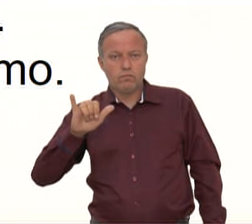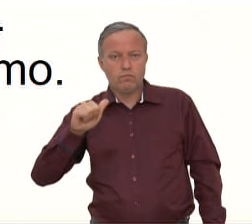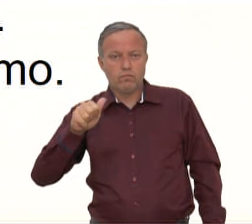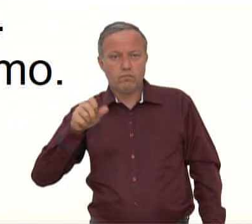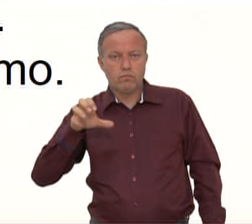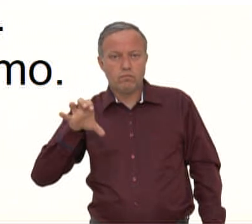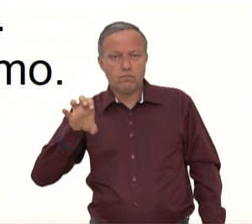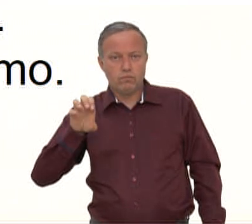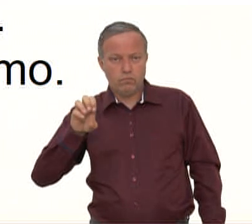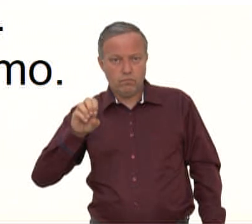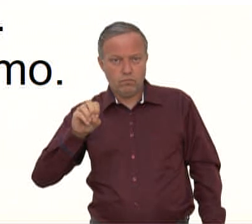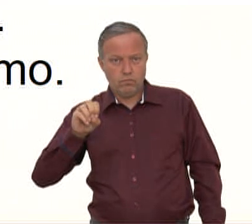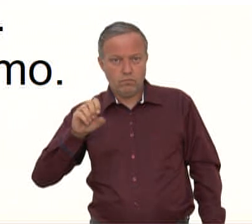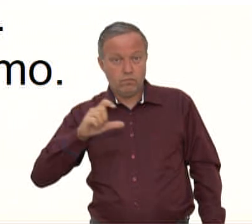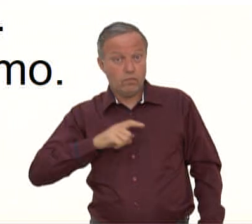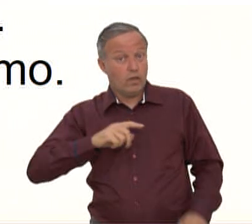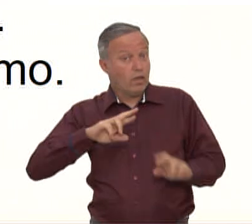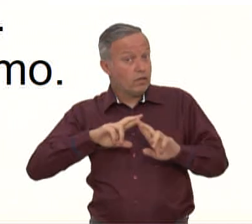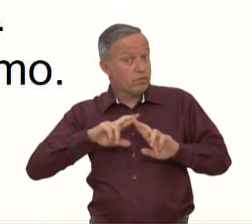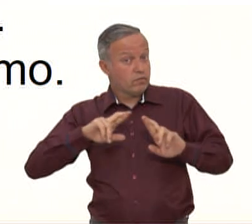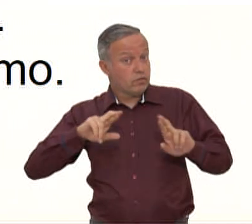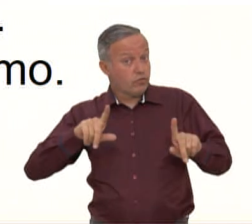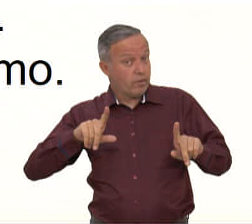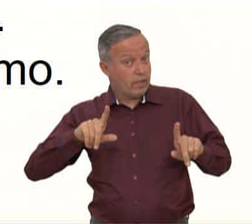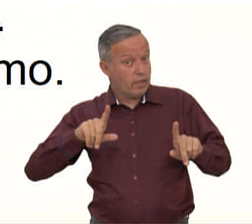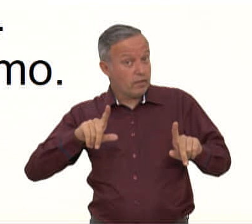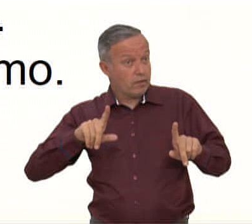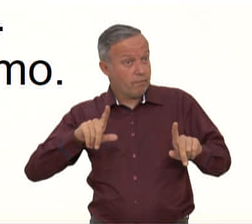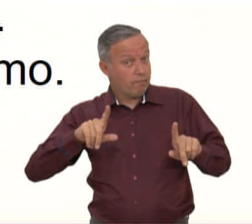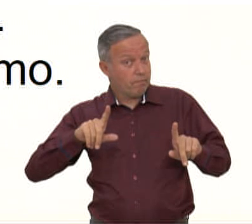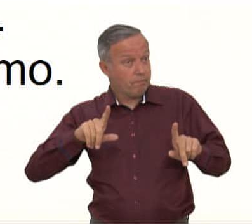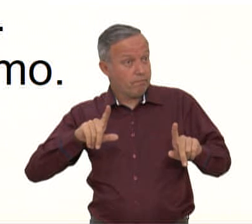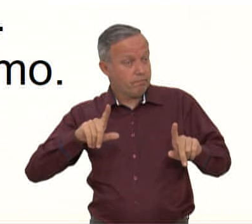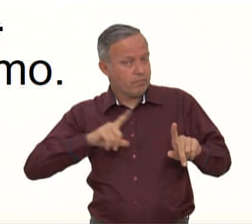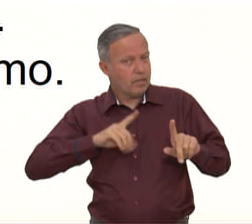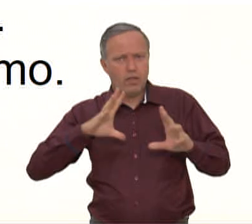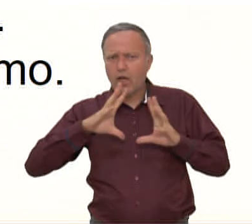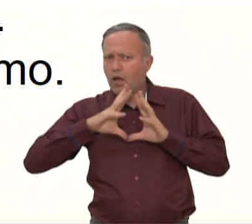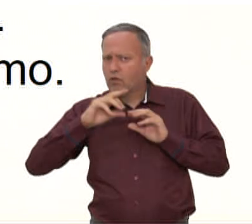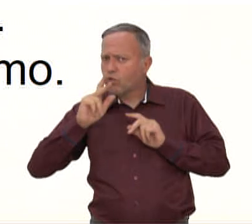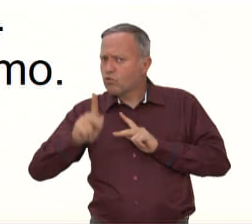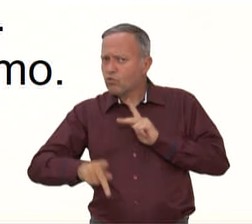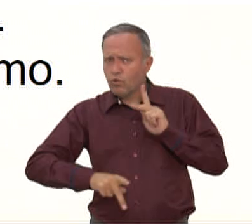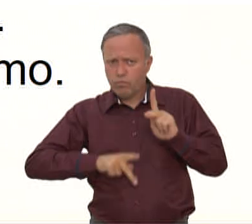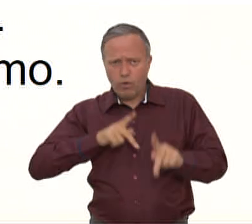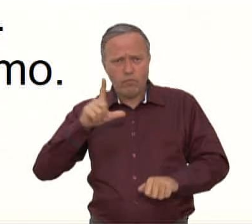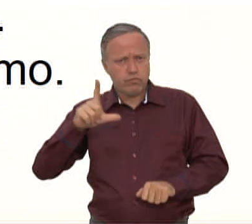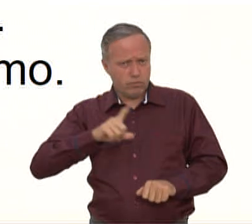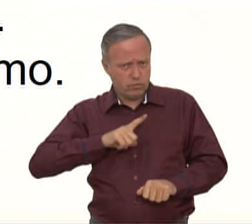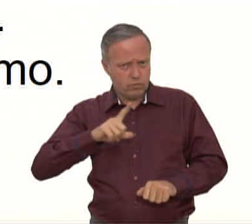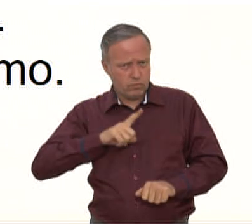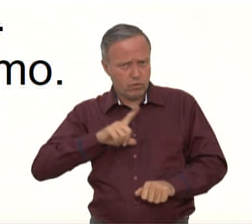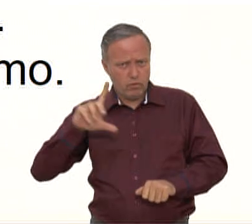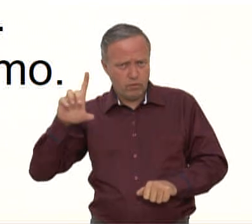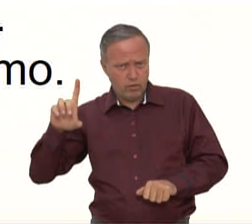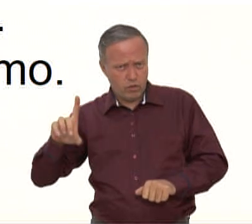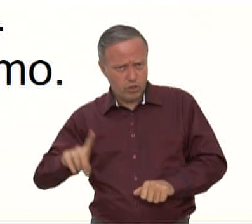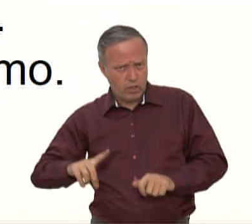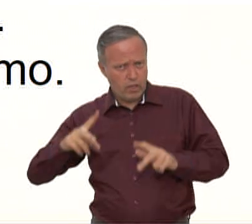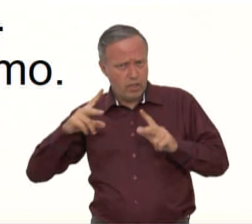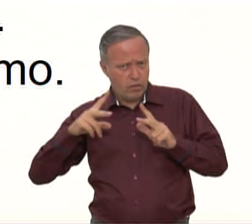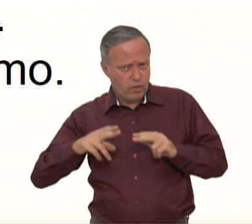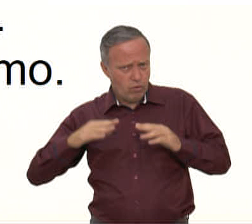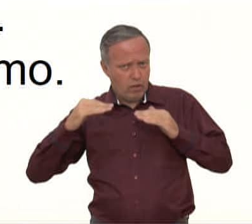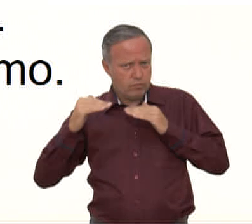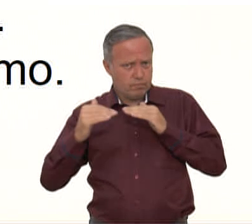é uma globalização desigual. Então, nem todos os povos do mundo têm acesso aos benefícios da